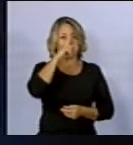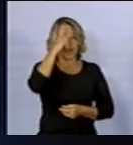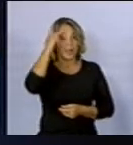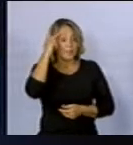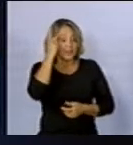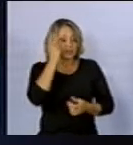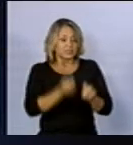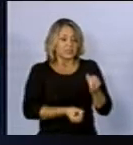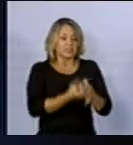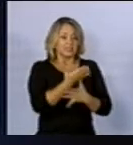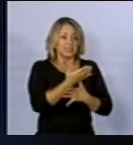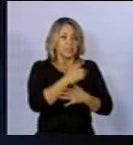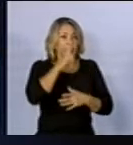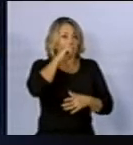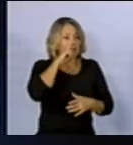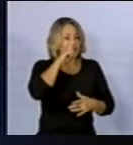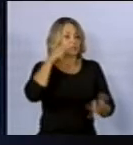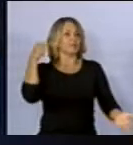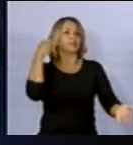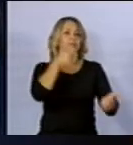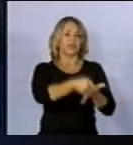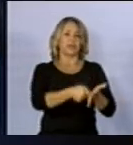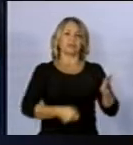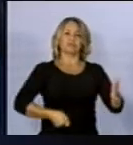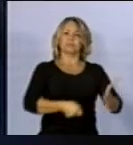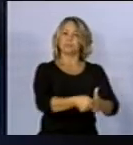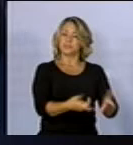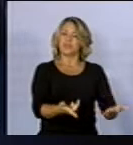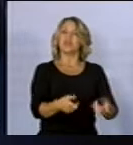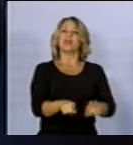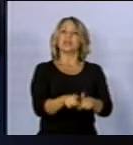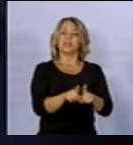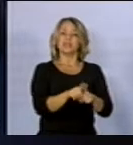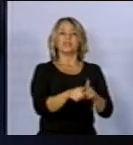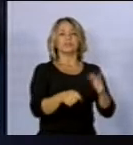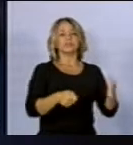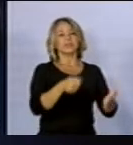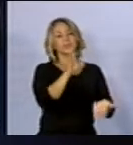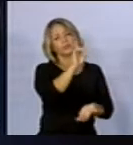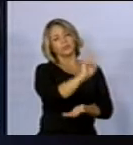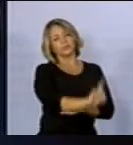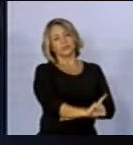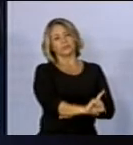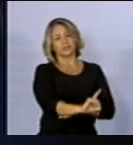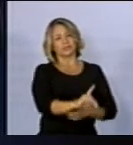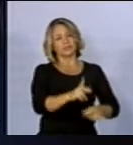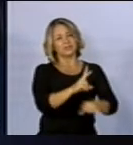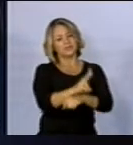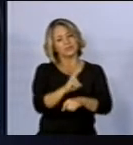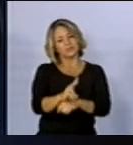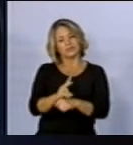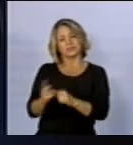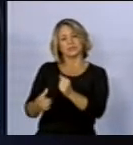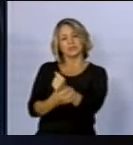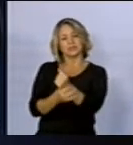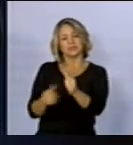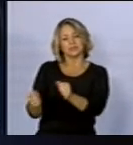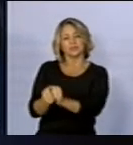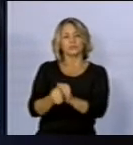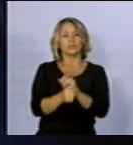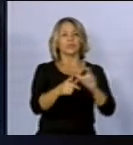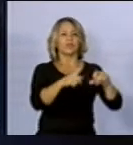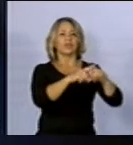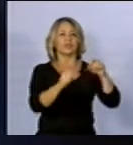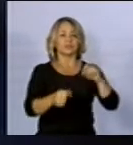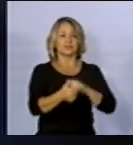risco por ele pagará e o dever de segurança está no artigo 22 expressamente para as concessionárias consumo seguro e